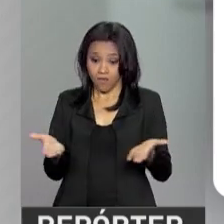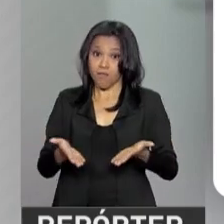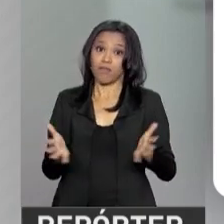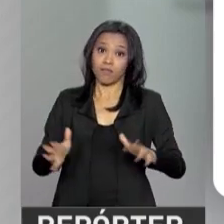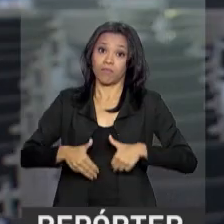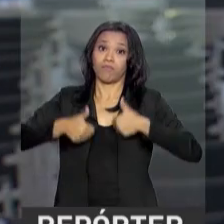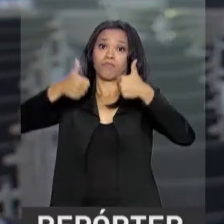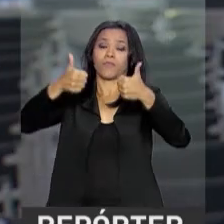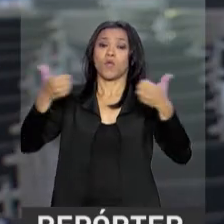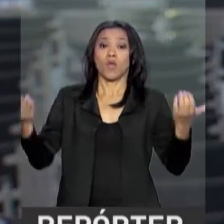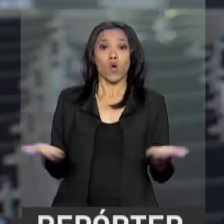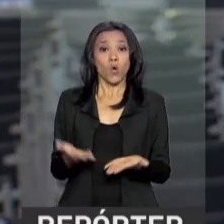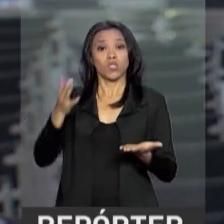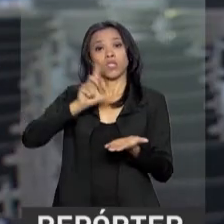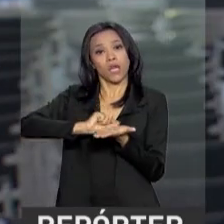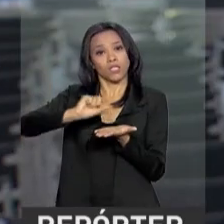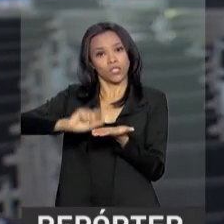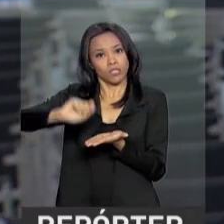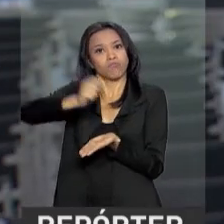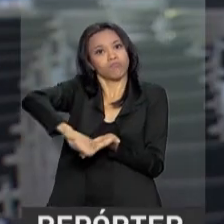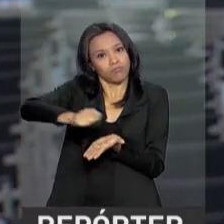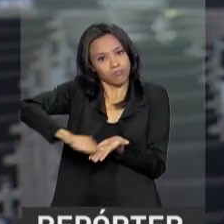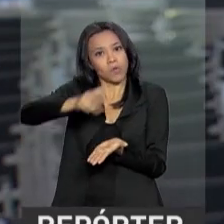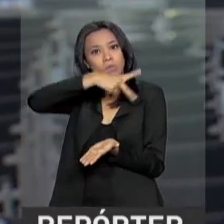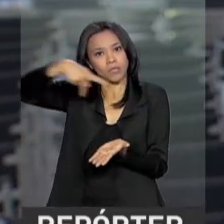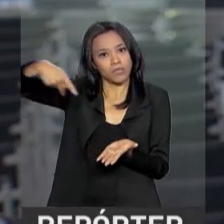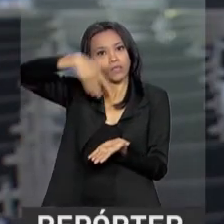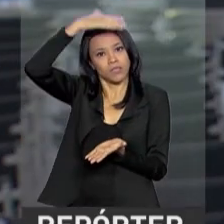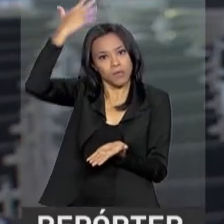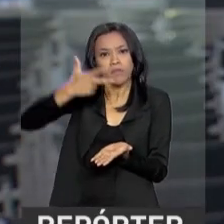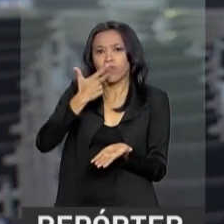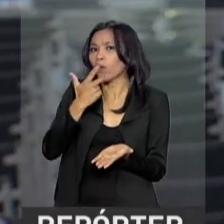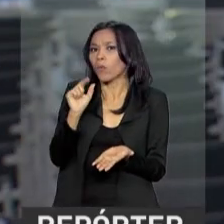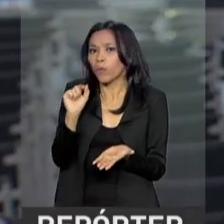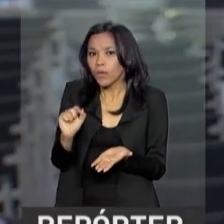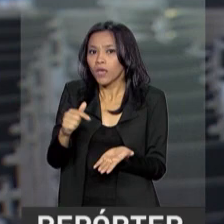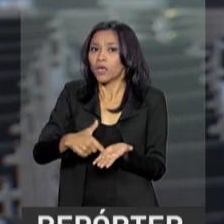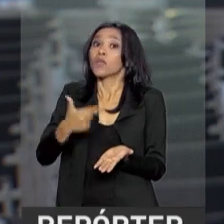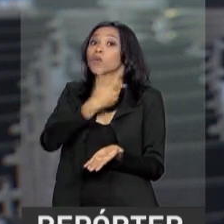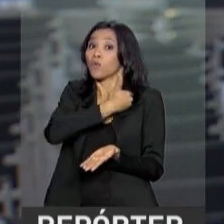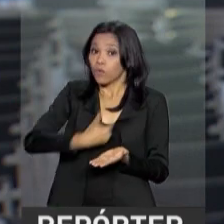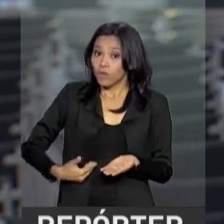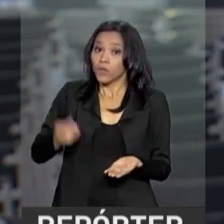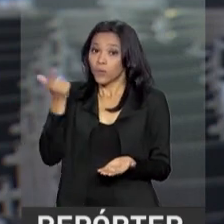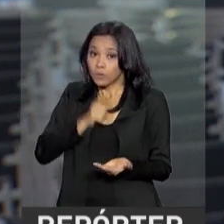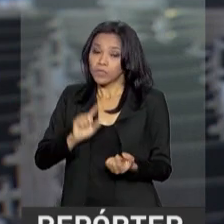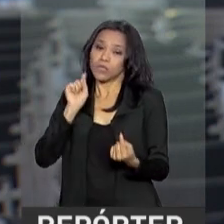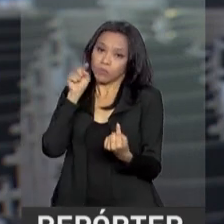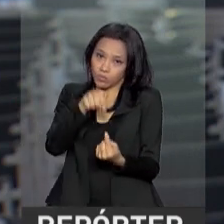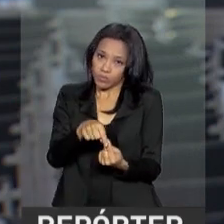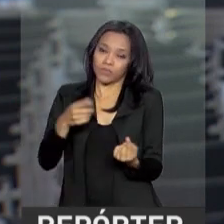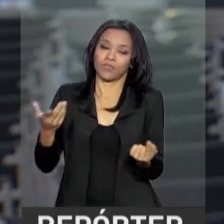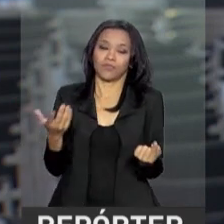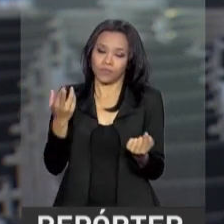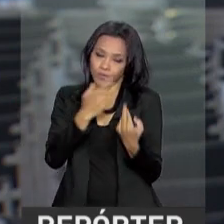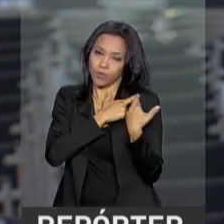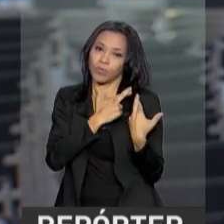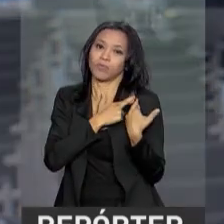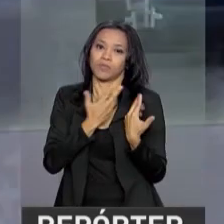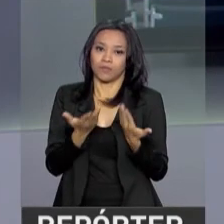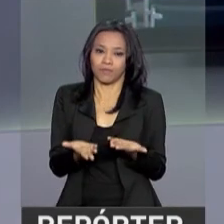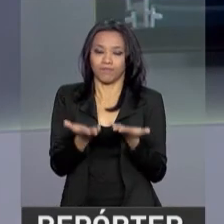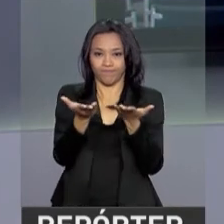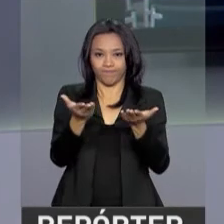ele e publicado hoje em que ele fala que o brasil que o país o governo é cumprir as metas com responsabilidade voltamos com